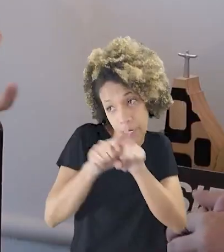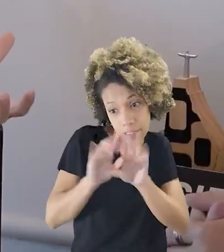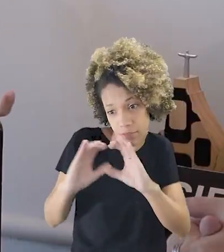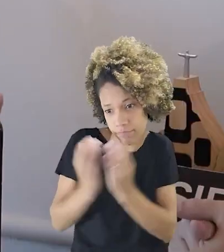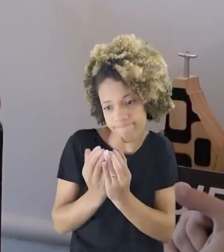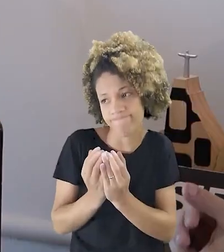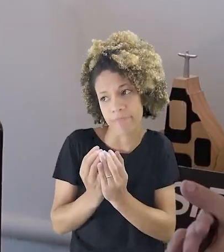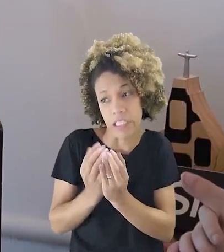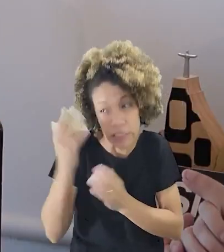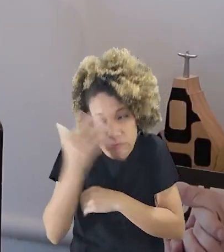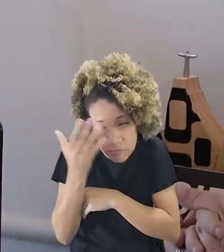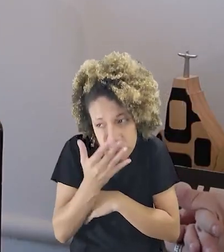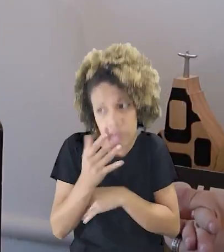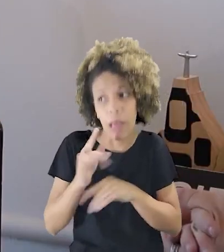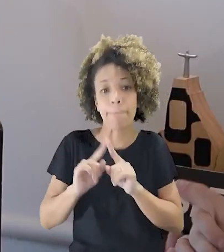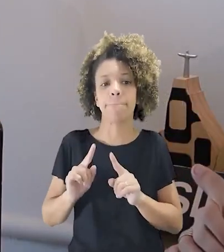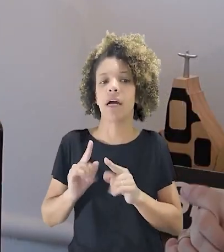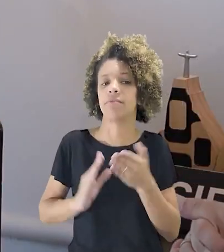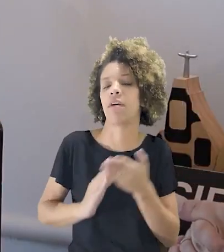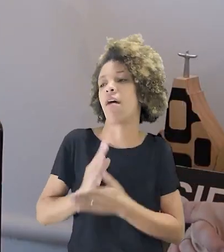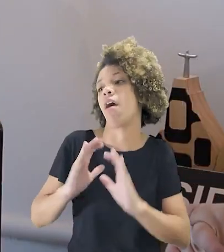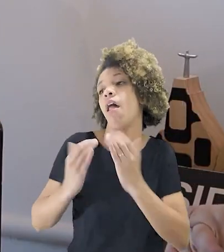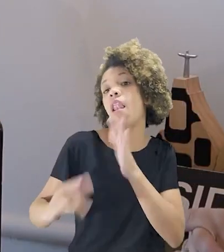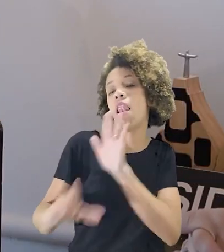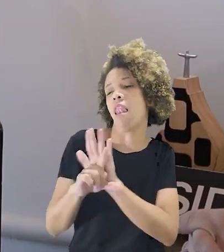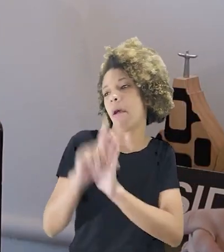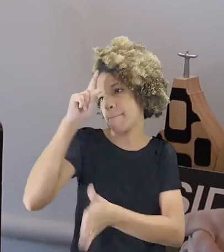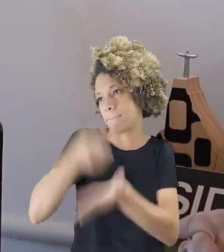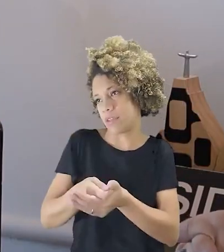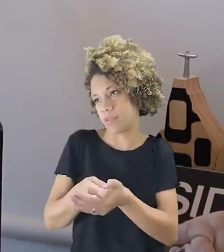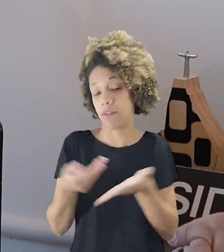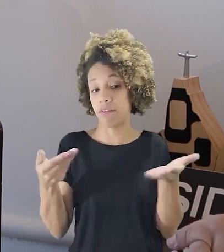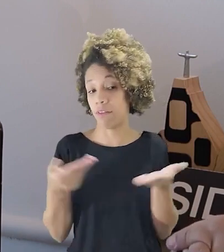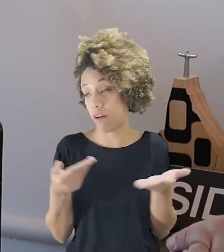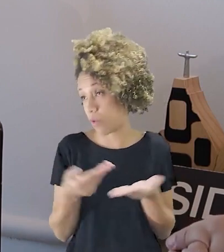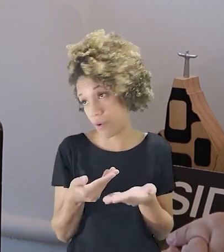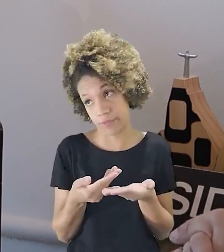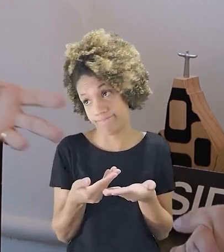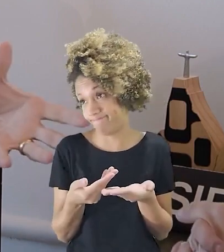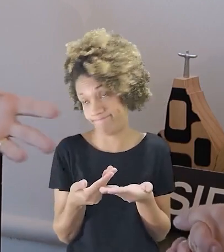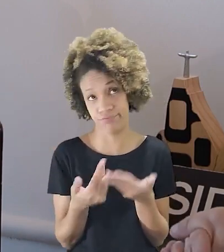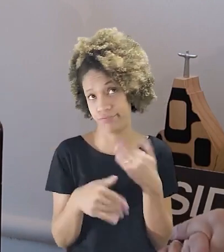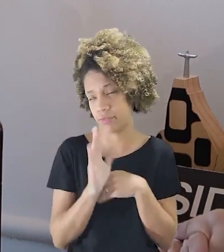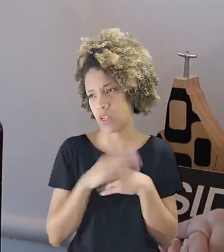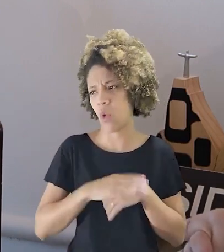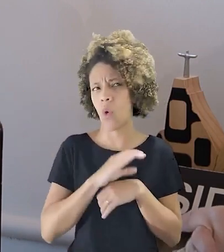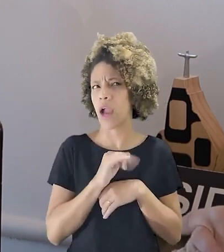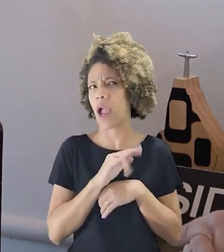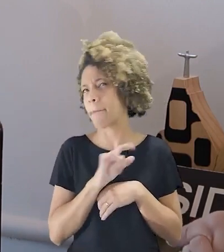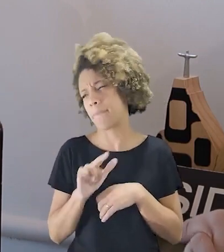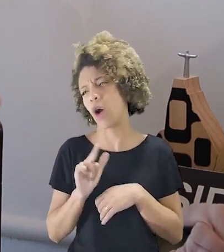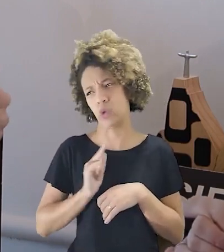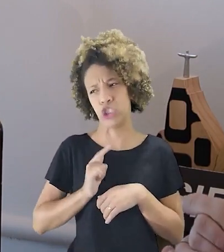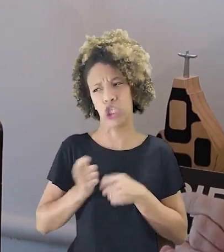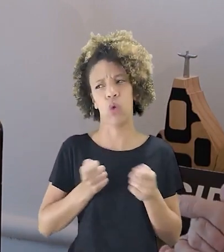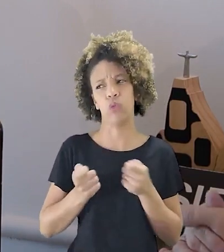não oficial, sabe? Okay. A Alerj realmente manda no Rio de Janeiro e agora mais do que nunca. Na época do Cabral, não. O Cabral tinha